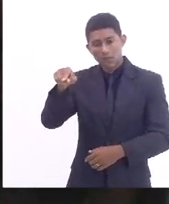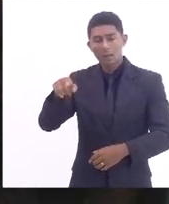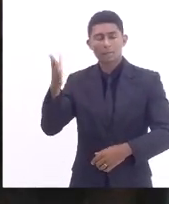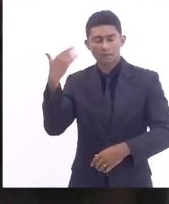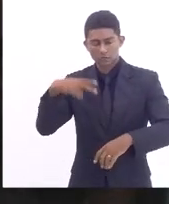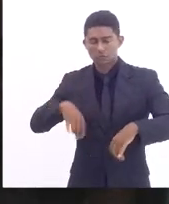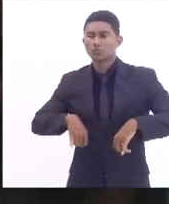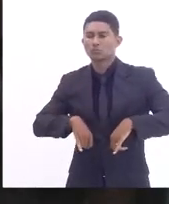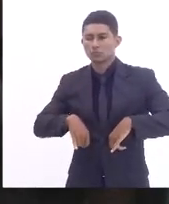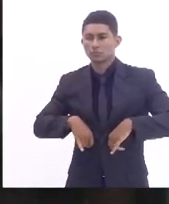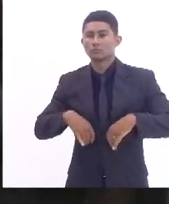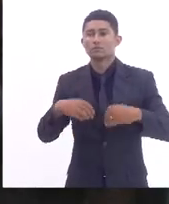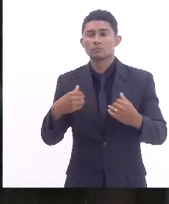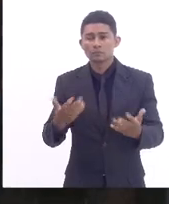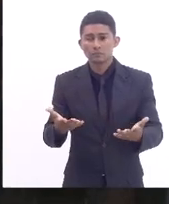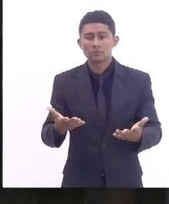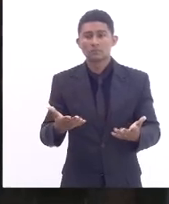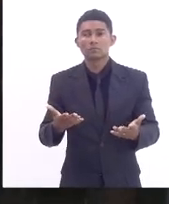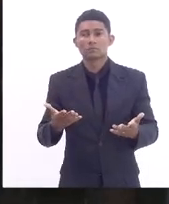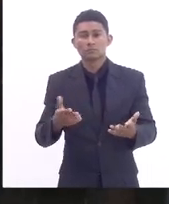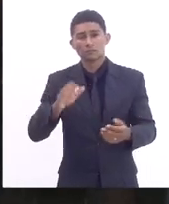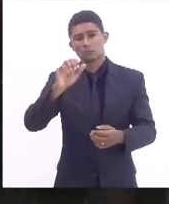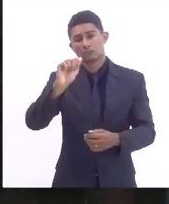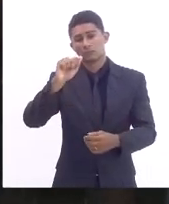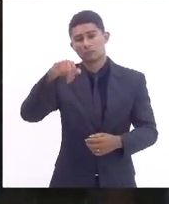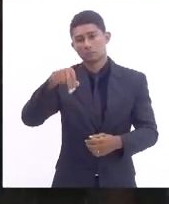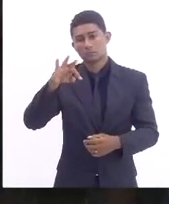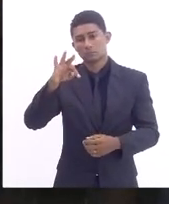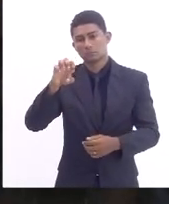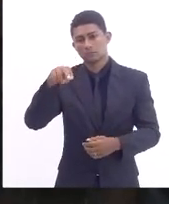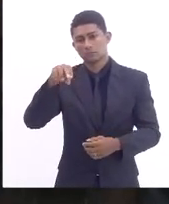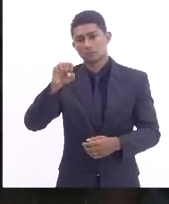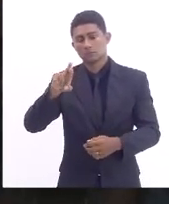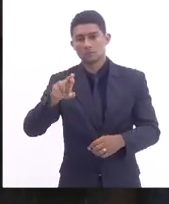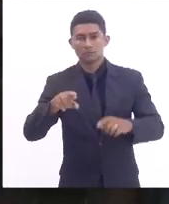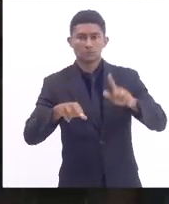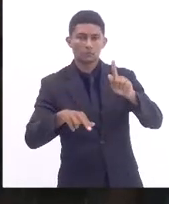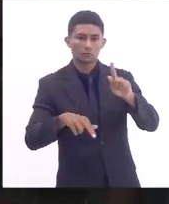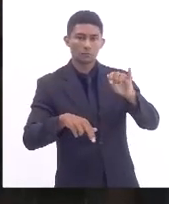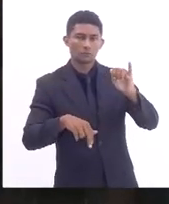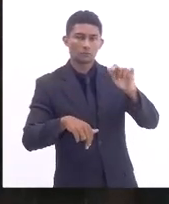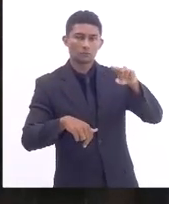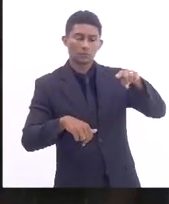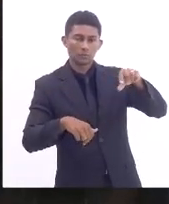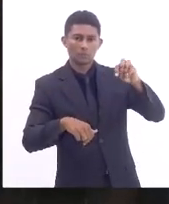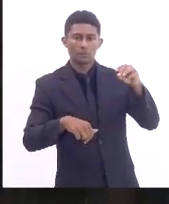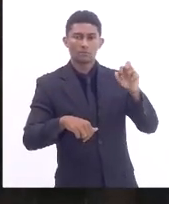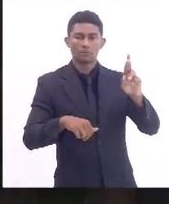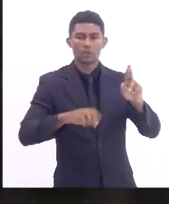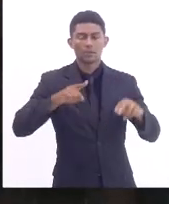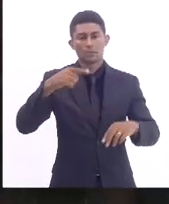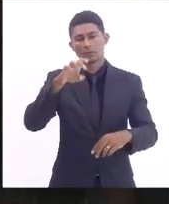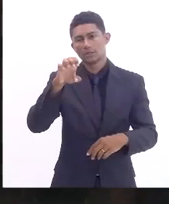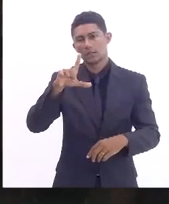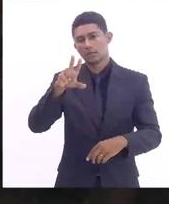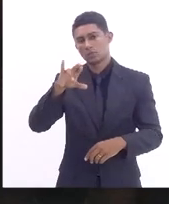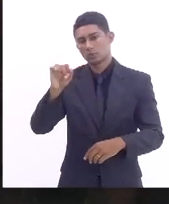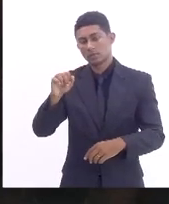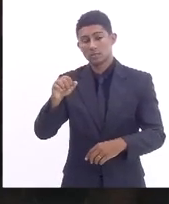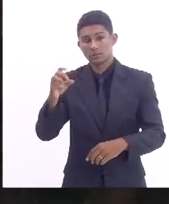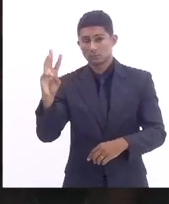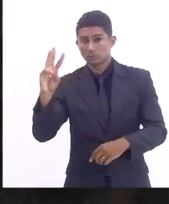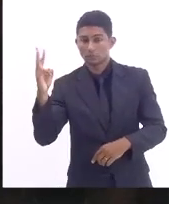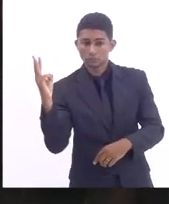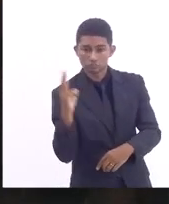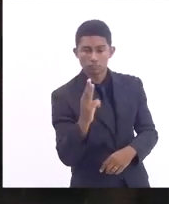isso e inegavelmente a chegada do Antenor do Gilmar pastório e depois do Zé Luiz contribuiu para